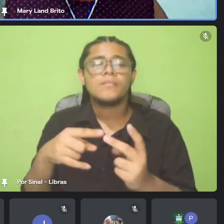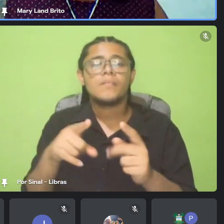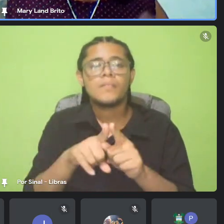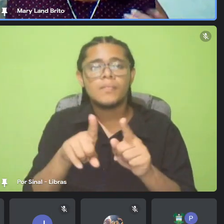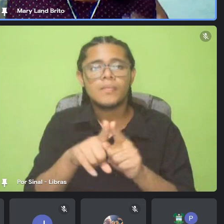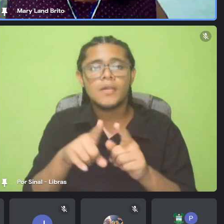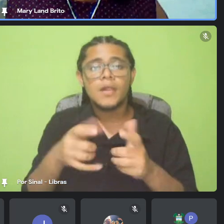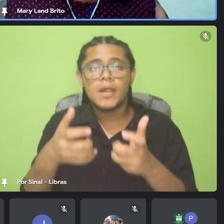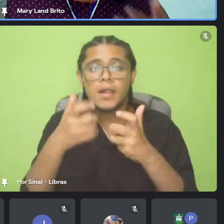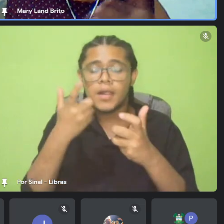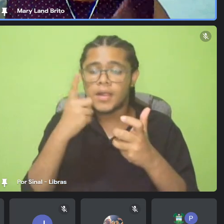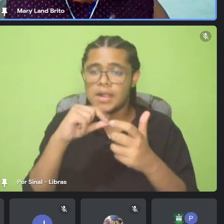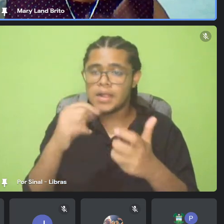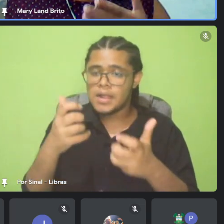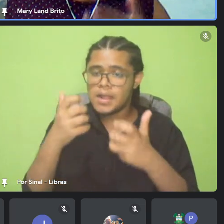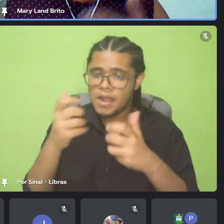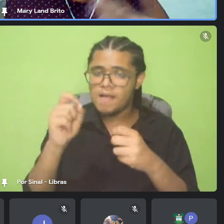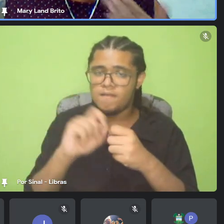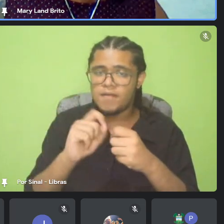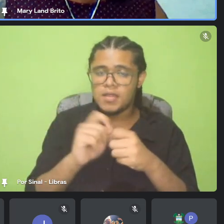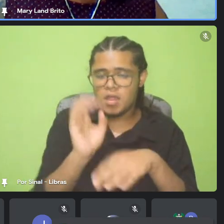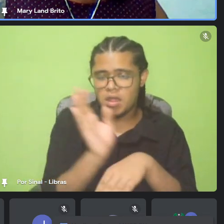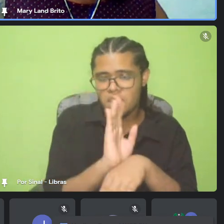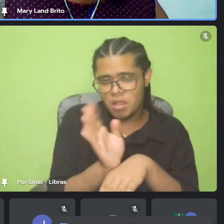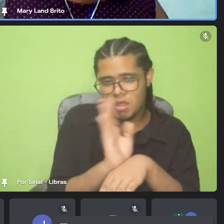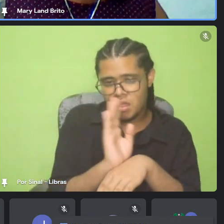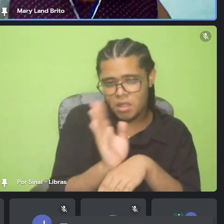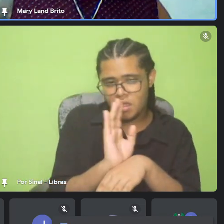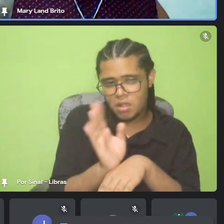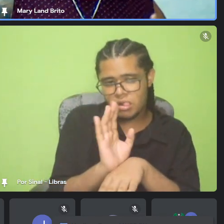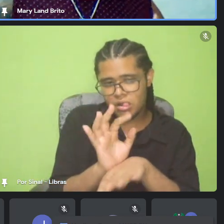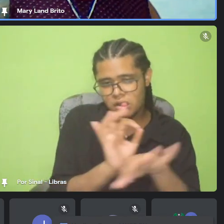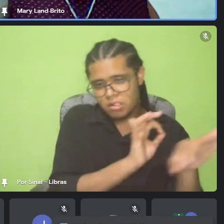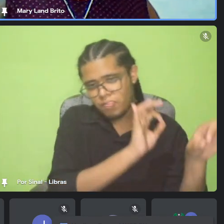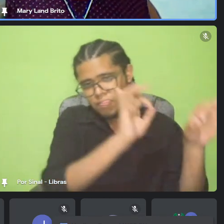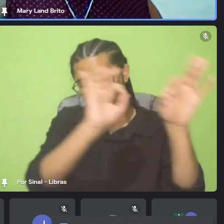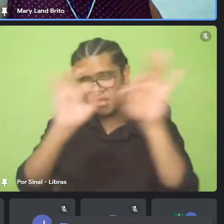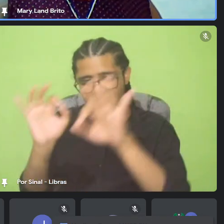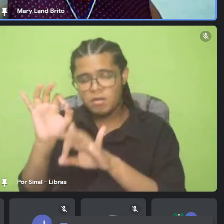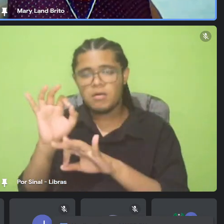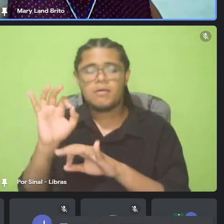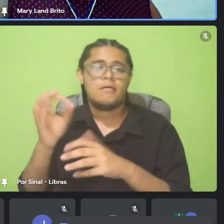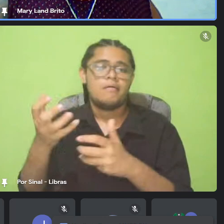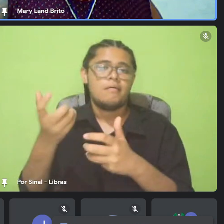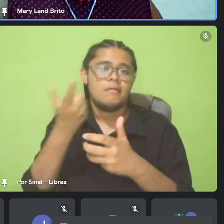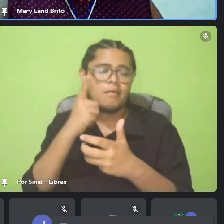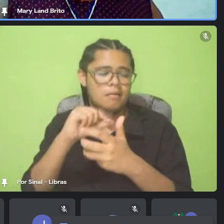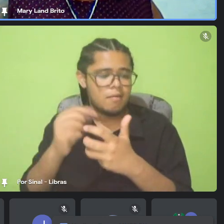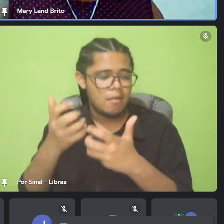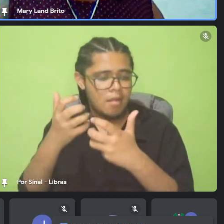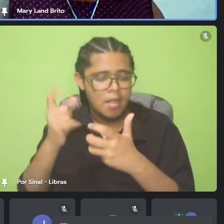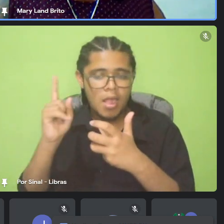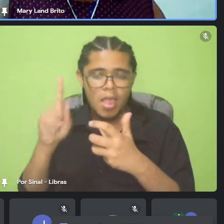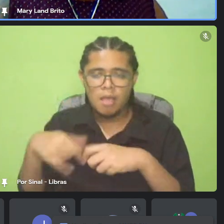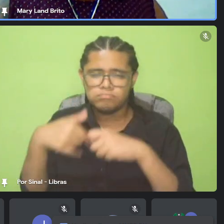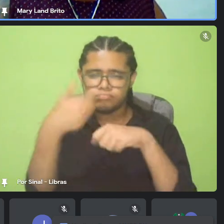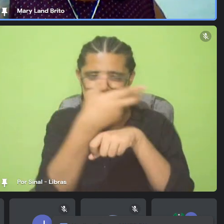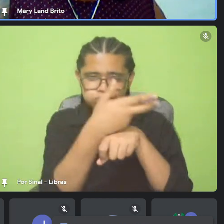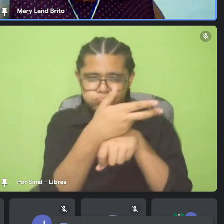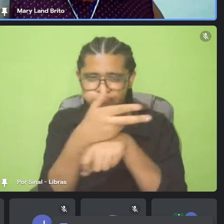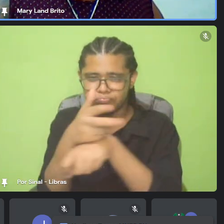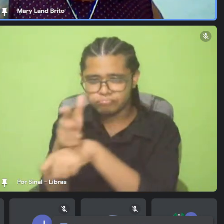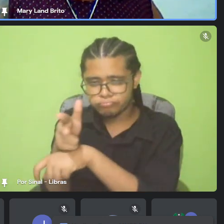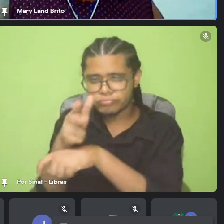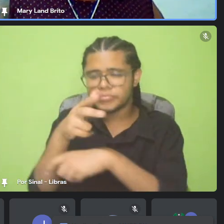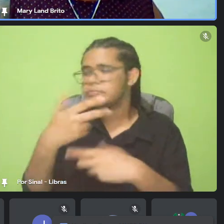não, para quem quer fazer filme, esse recorte de audiovisual cinematográfico, quem quer fazer videoclipe, então, se